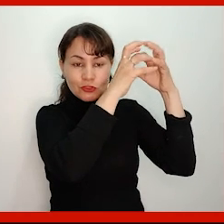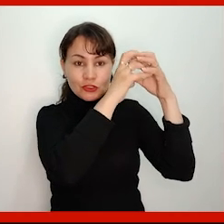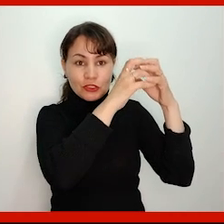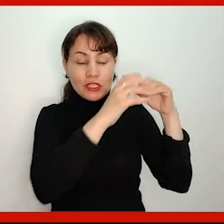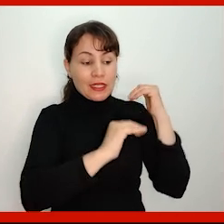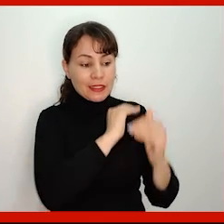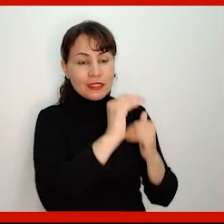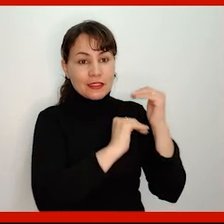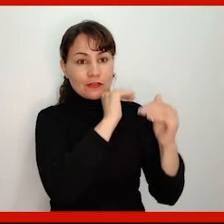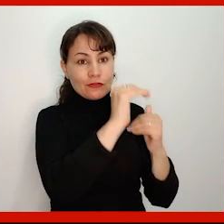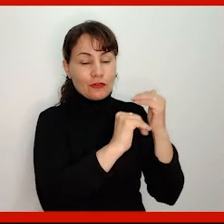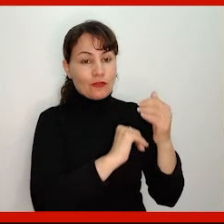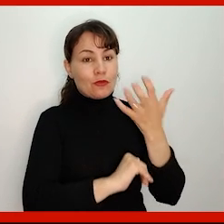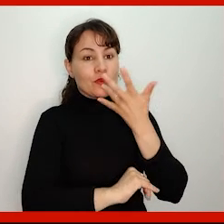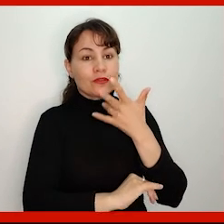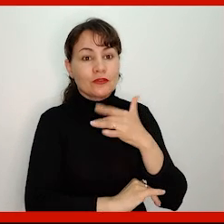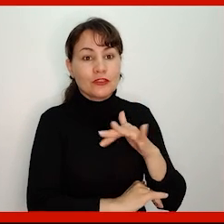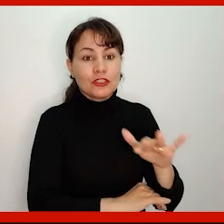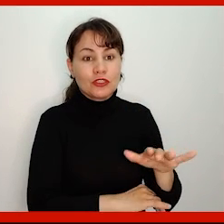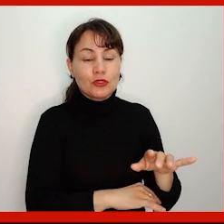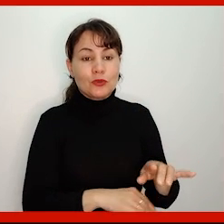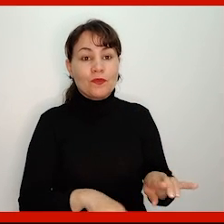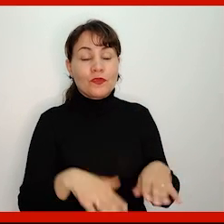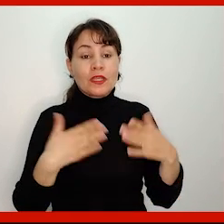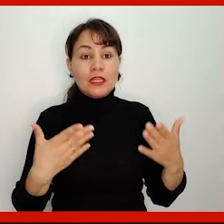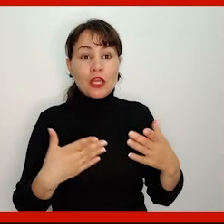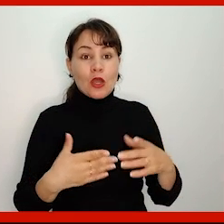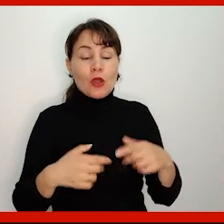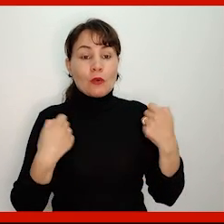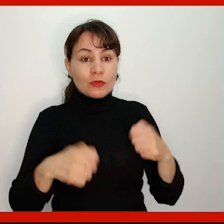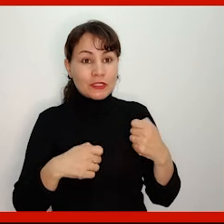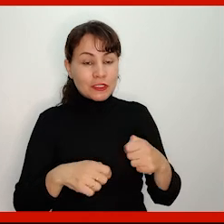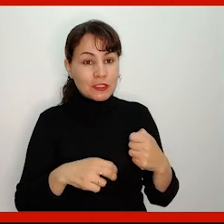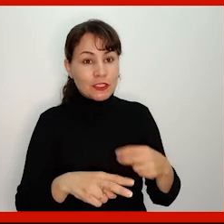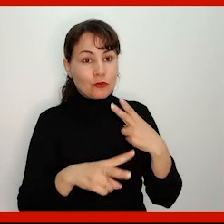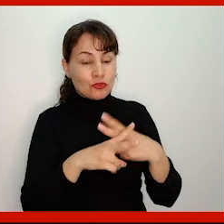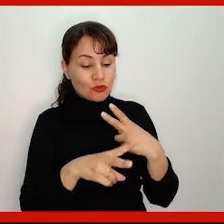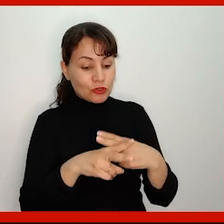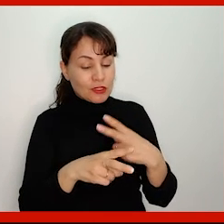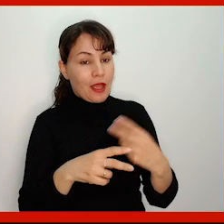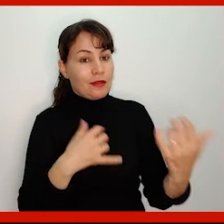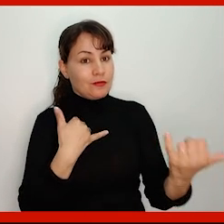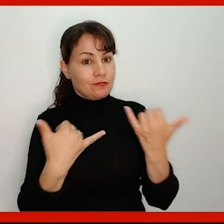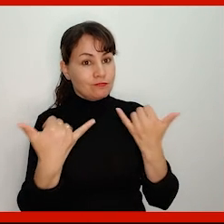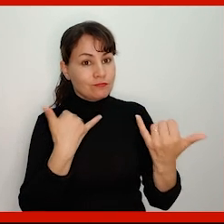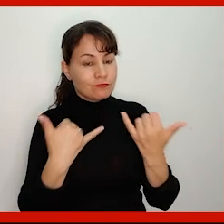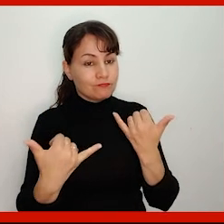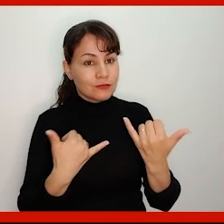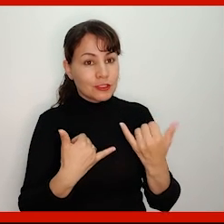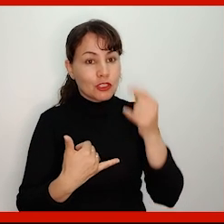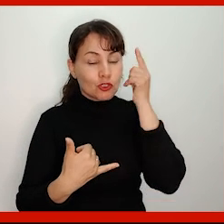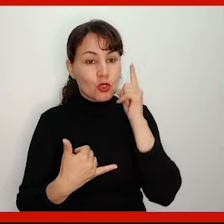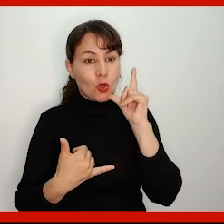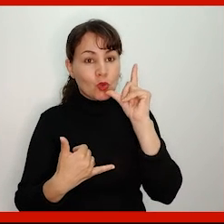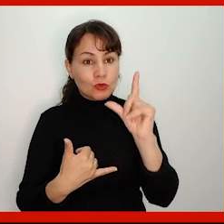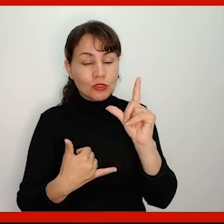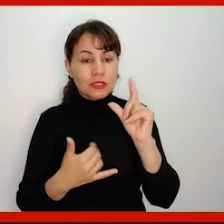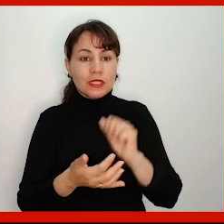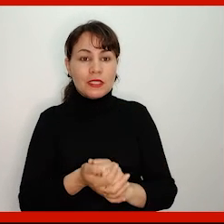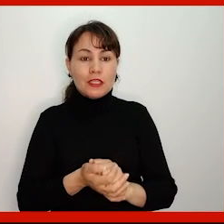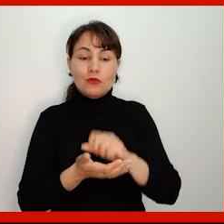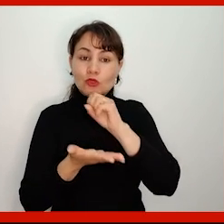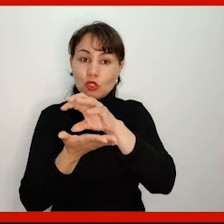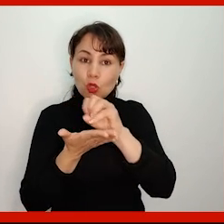áreas de neurociências e de desenvolvimento infantil. Então, nós devemos cuidar das informações que